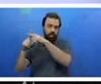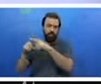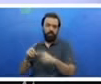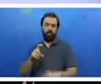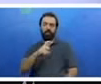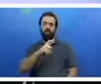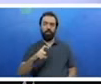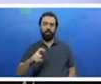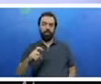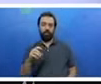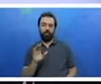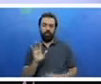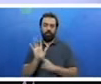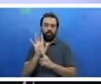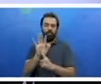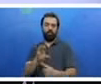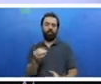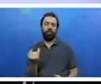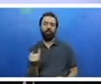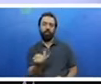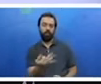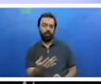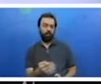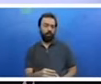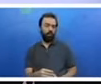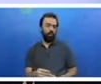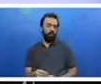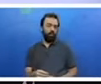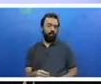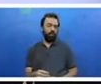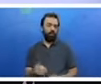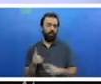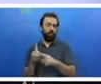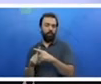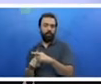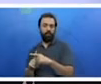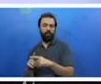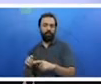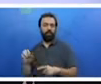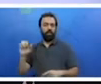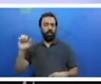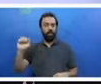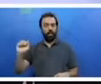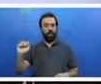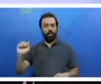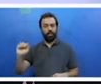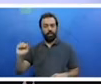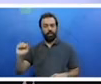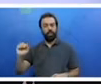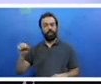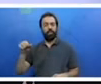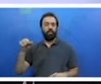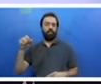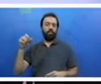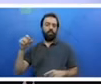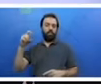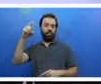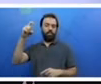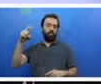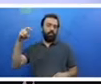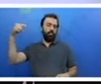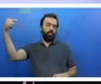da fórmula, né, que a gente deve fazer. E também essa mesma quantidade aqui vai para cima do ânion,